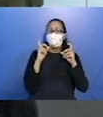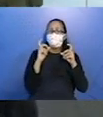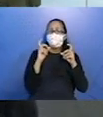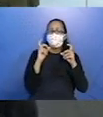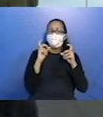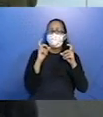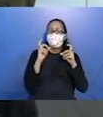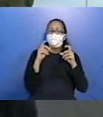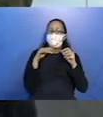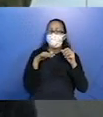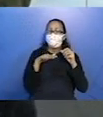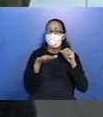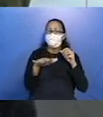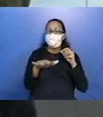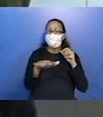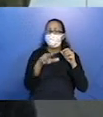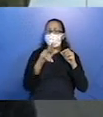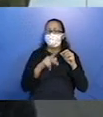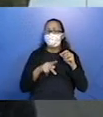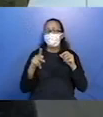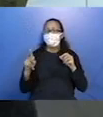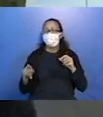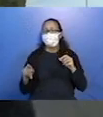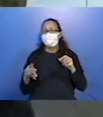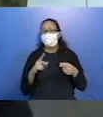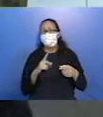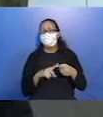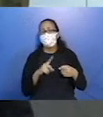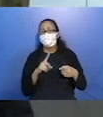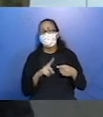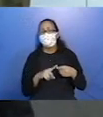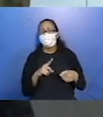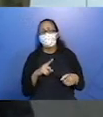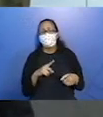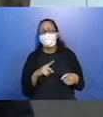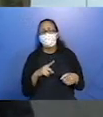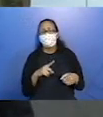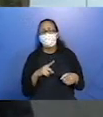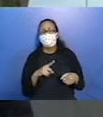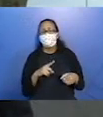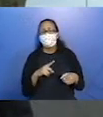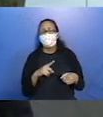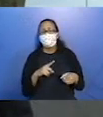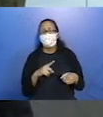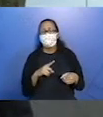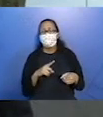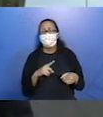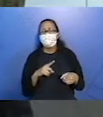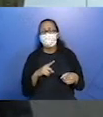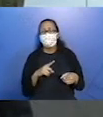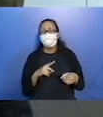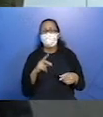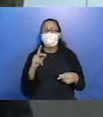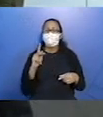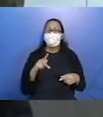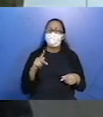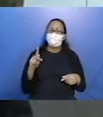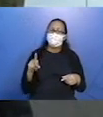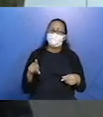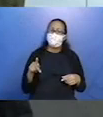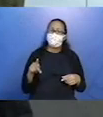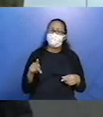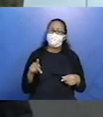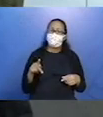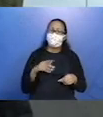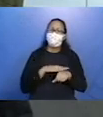enviar para a professora. Por que que a gente está falando sobre isso? Nós temos, assim, trocado algumas